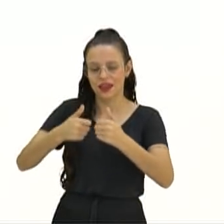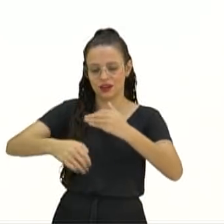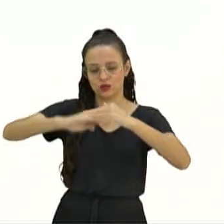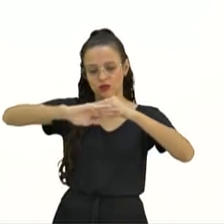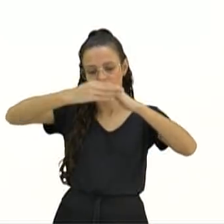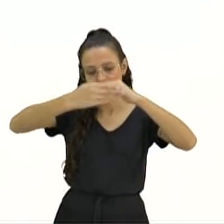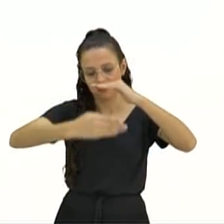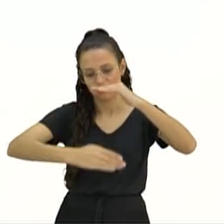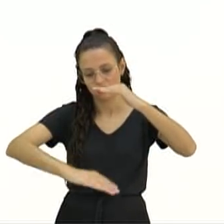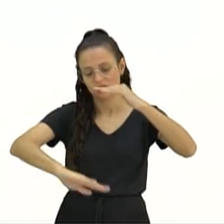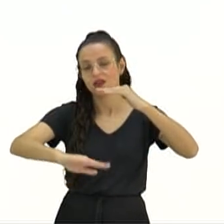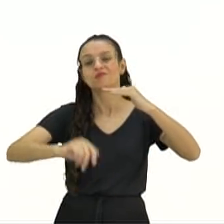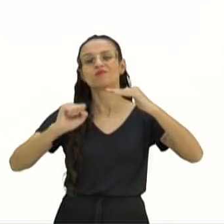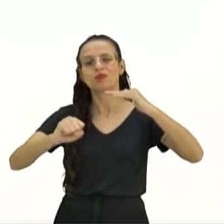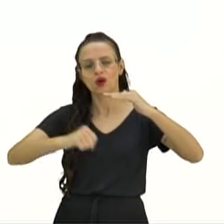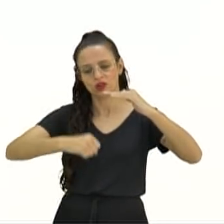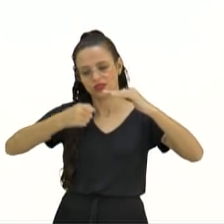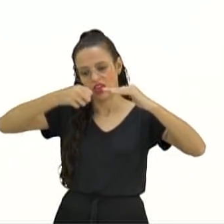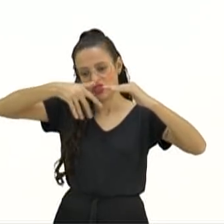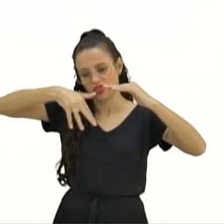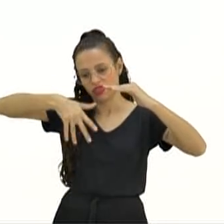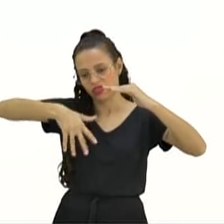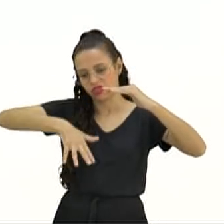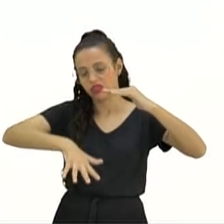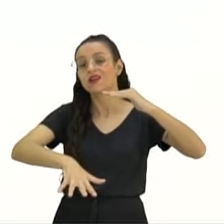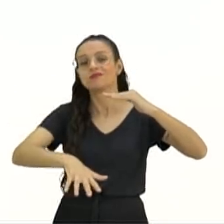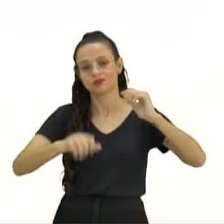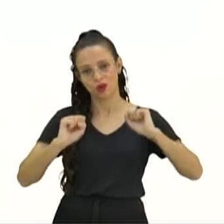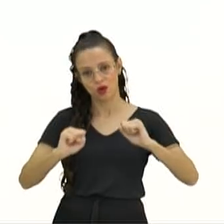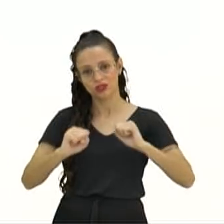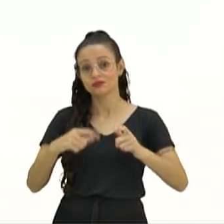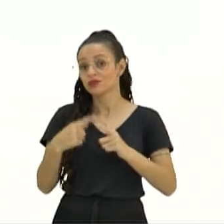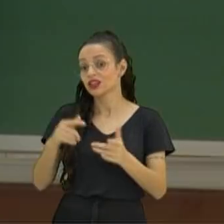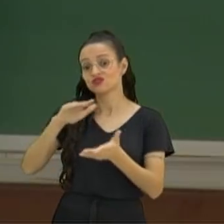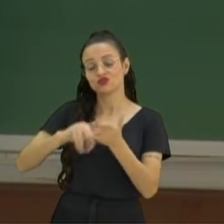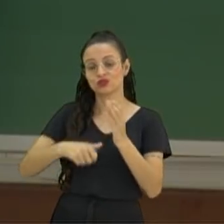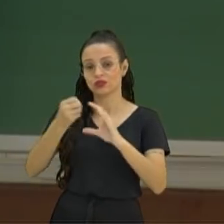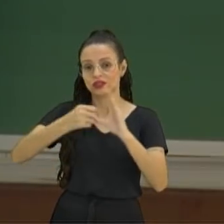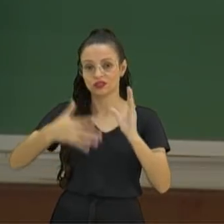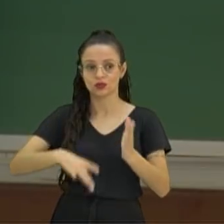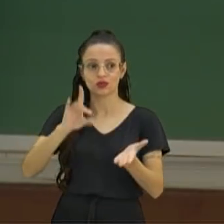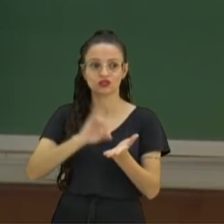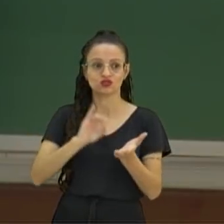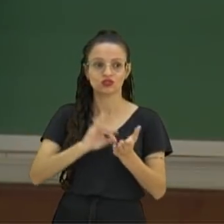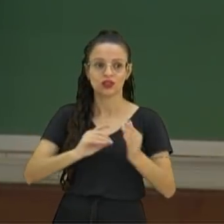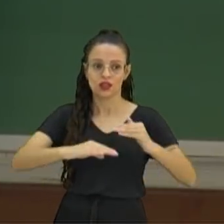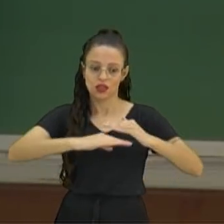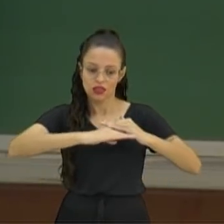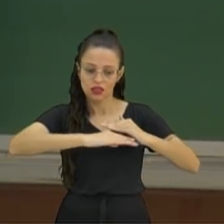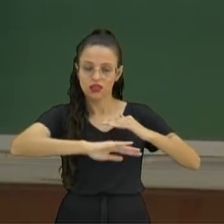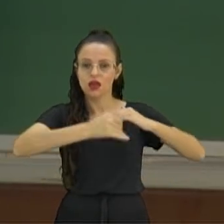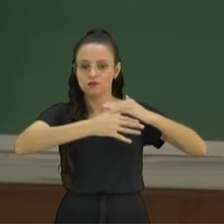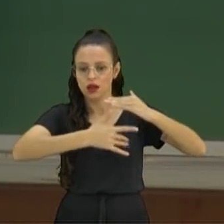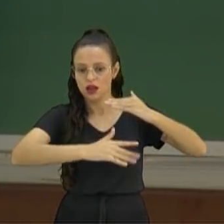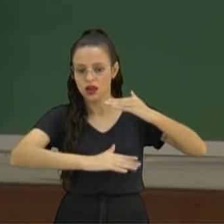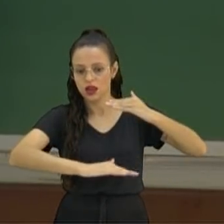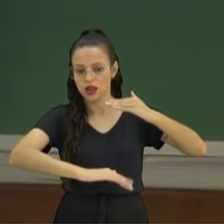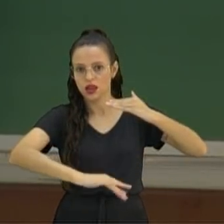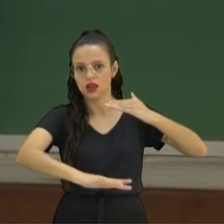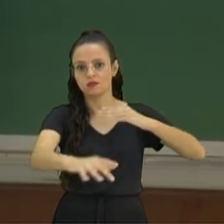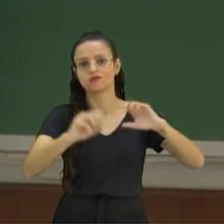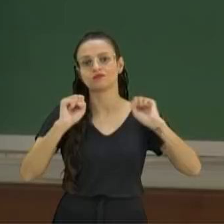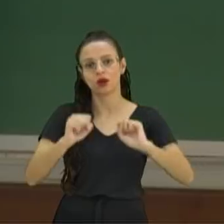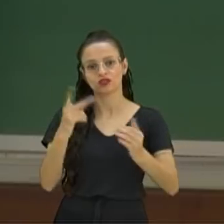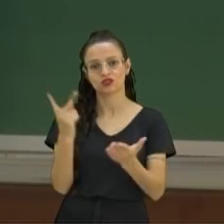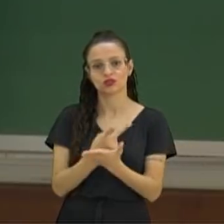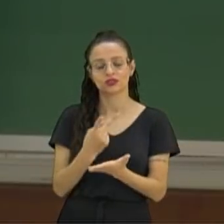terra, porque eu retirei a característica original ali. As áreas onde eu não tenho vegetação, esse solo pode vir para a parte mais baixa.